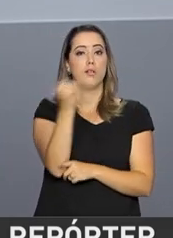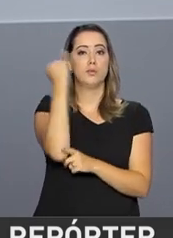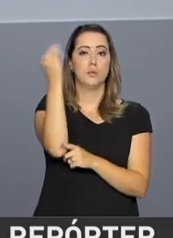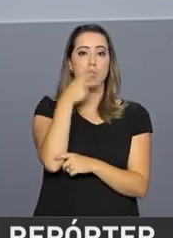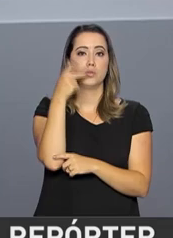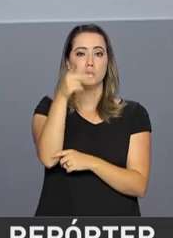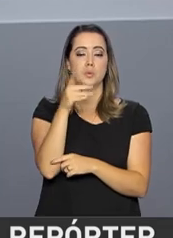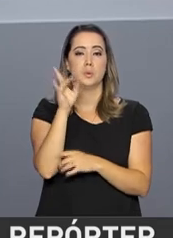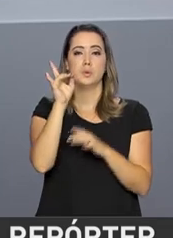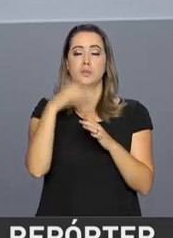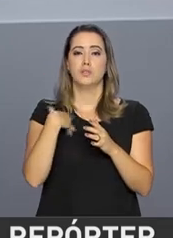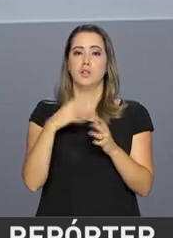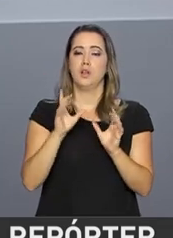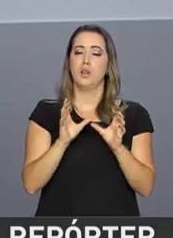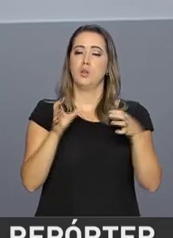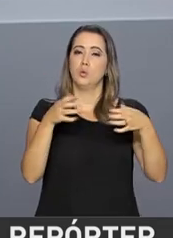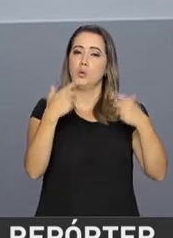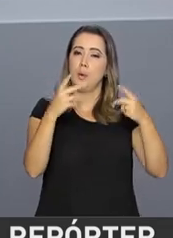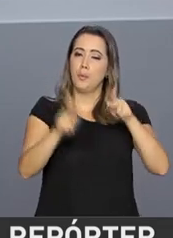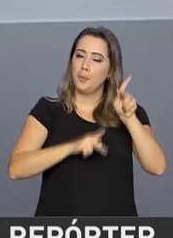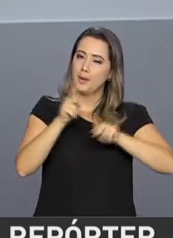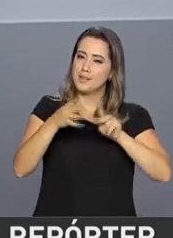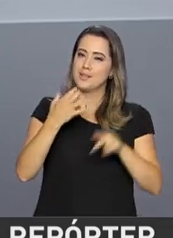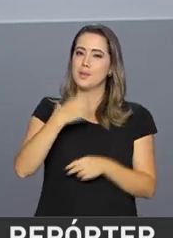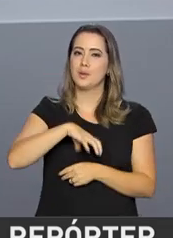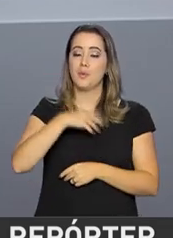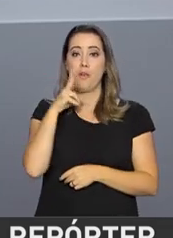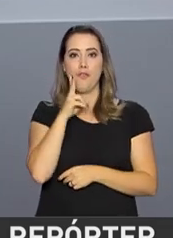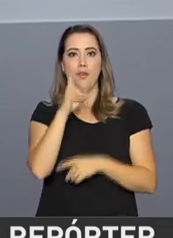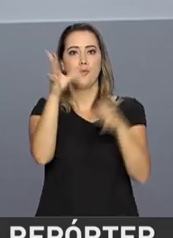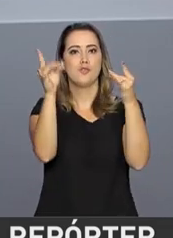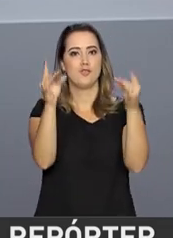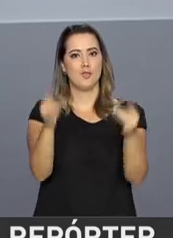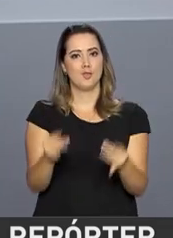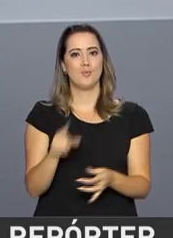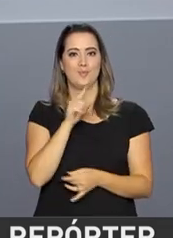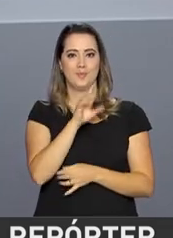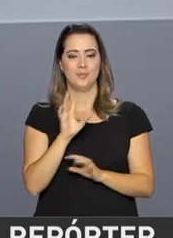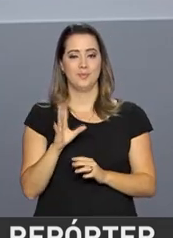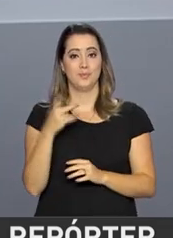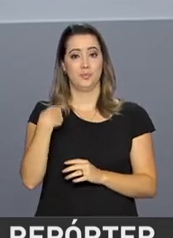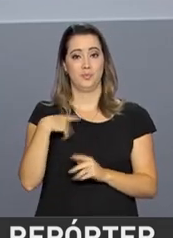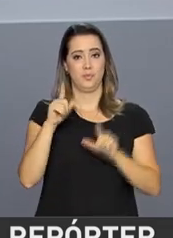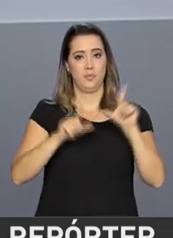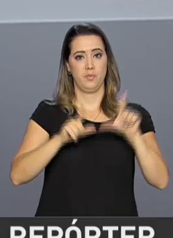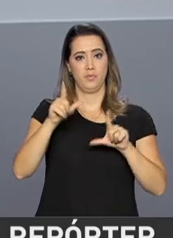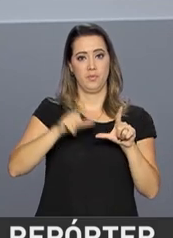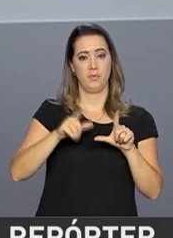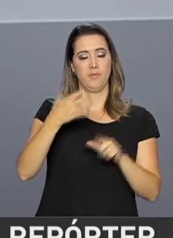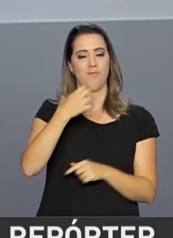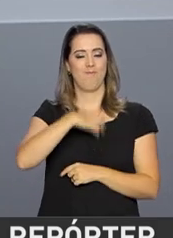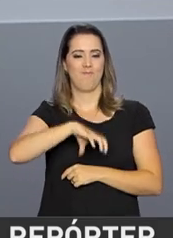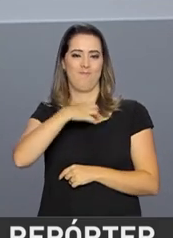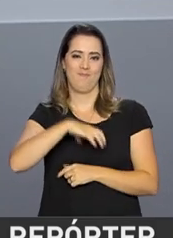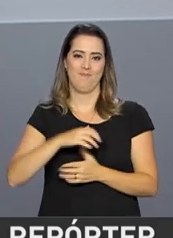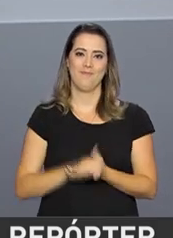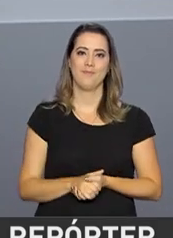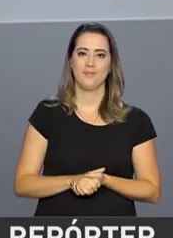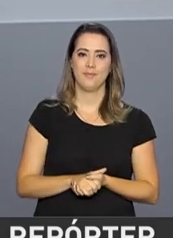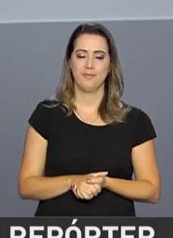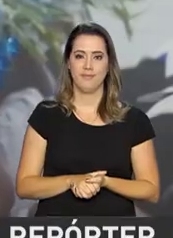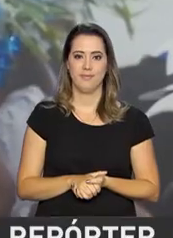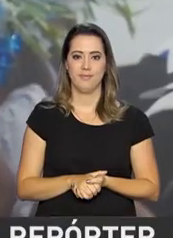afirmação de identidade da população baiana. Vamos acompanhar os detalhes da celebração na reportagem da TVE Bahia.